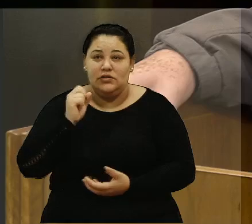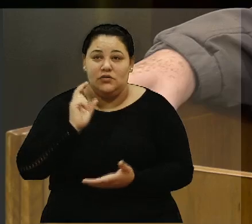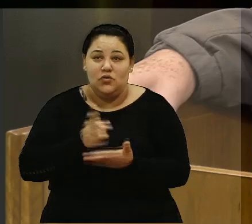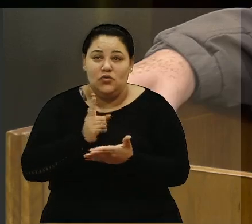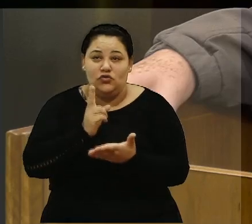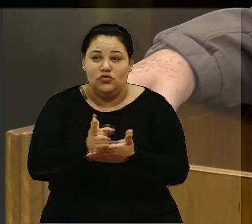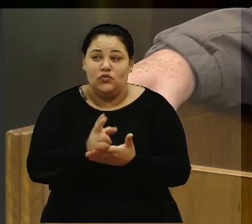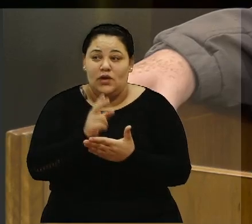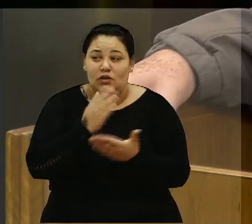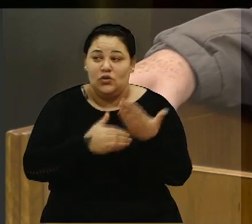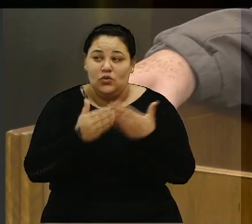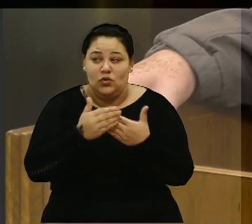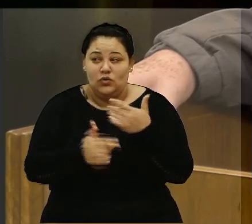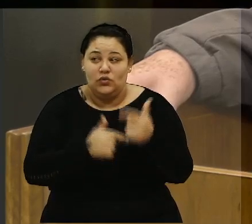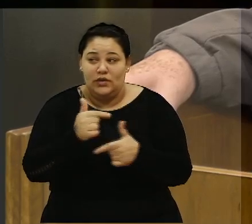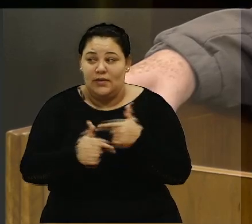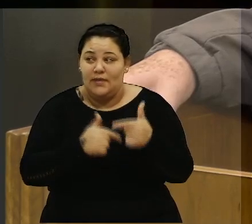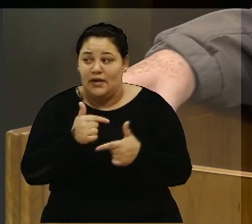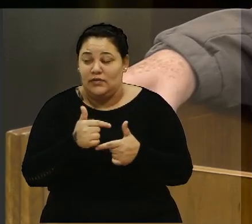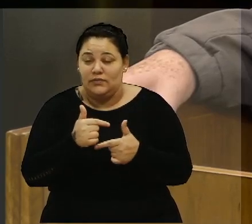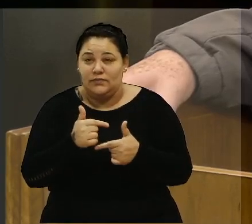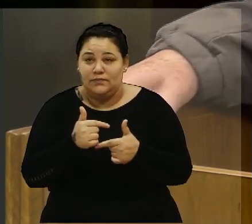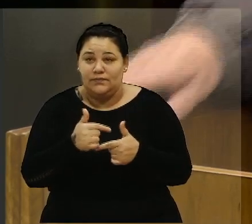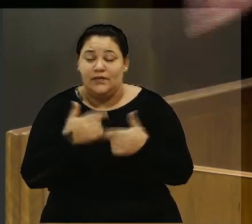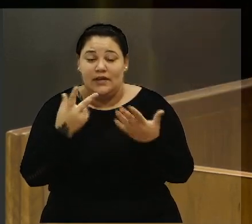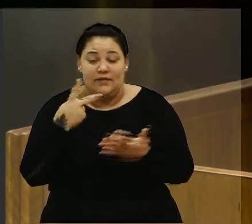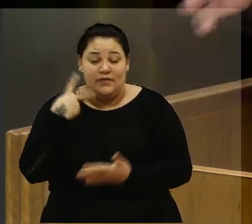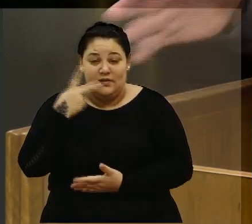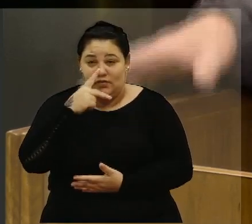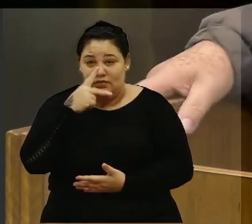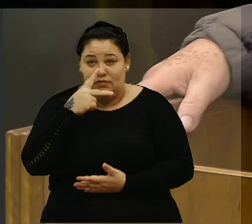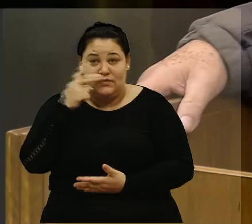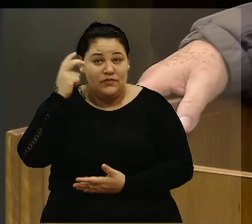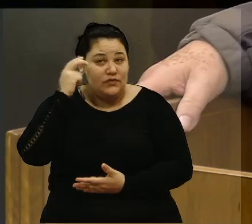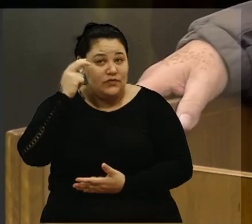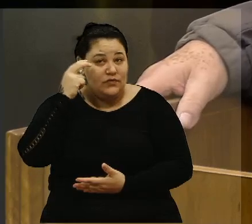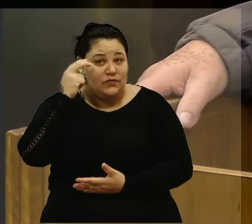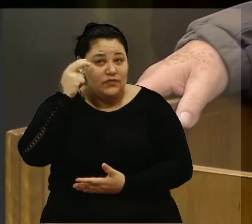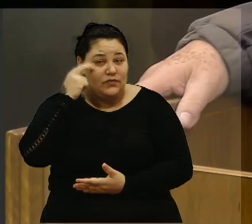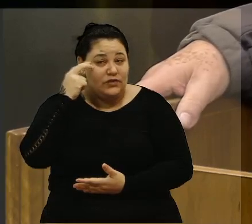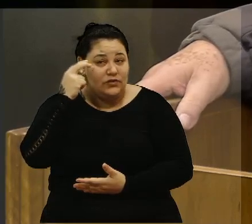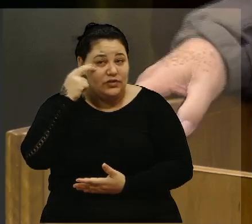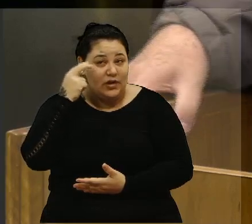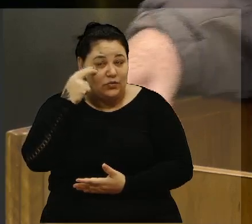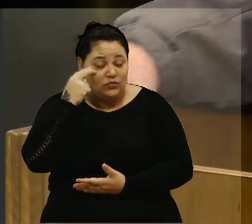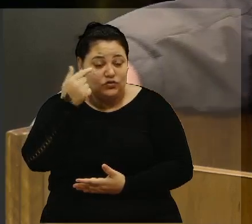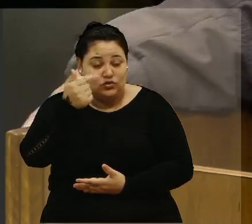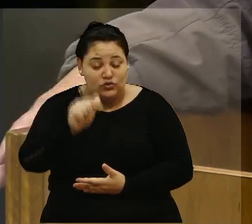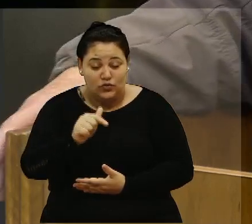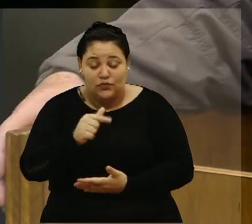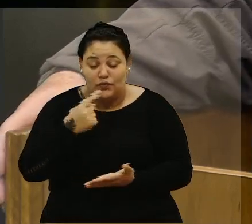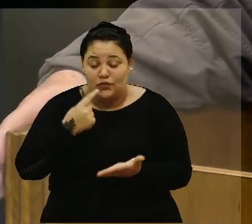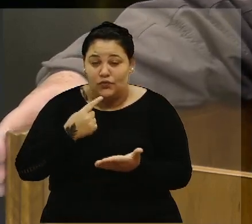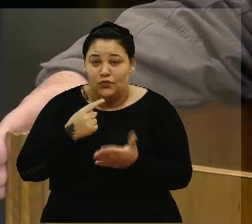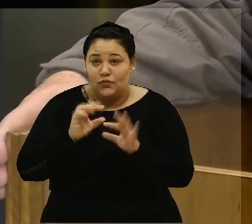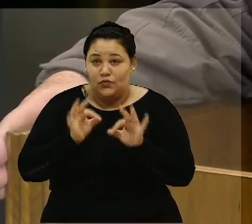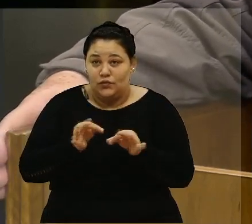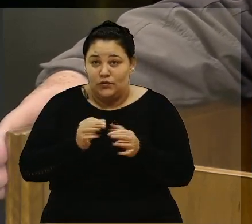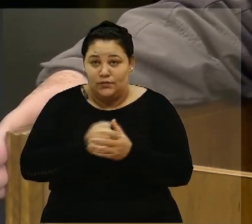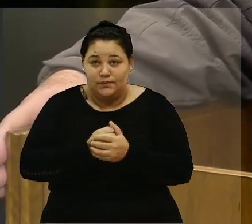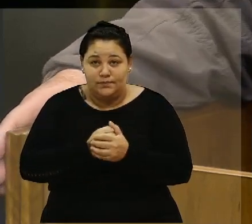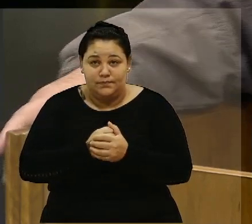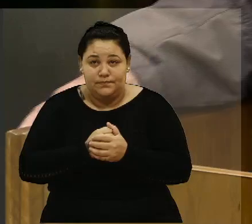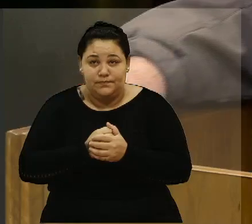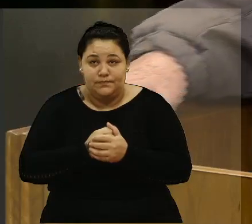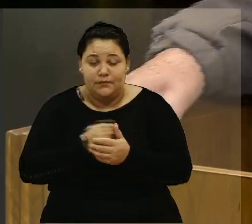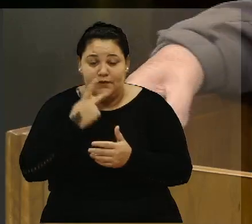esse processo. E aí, vereador Fontinel, mais uma vez concordando com a senhoria. Para concluir, vereador, declaração Me de permite prosseguir em